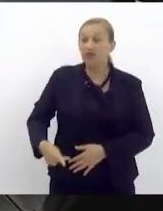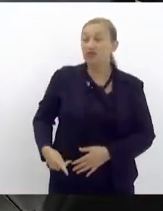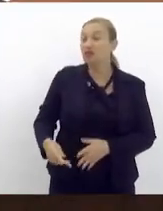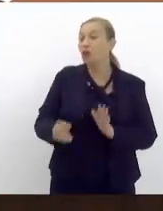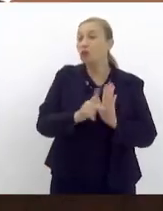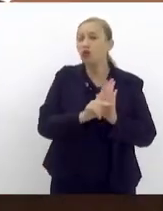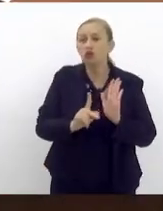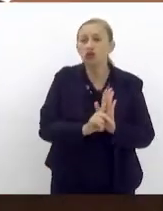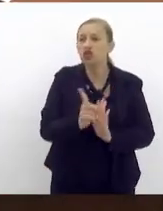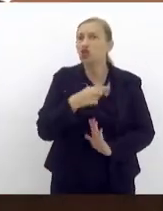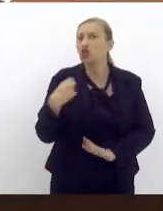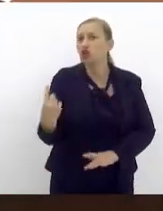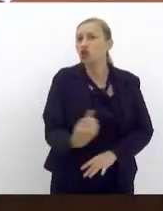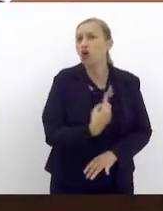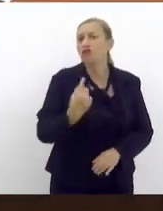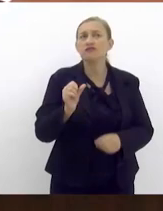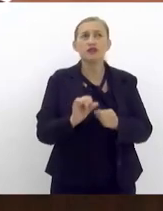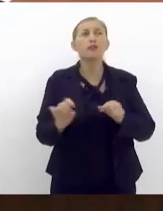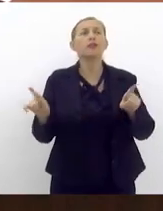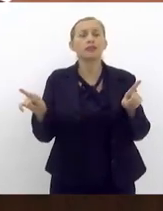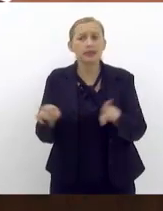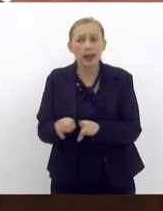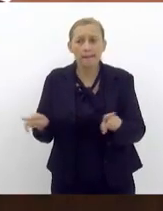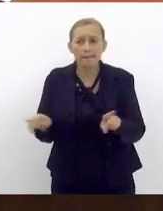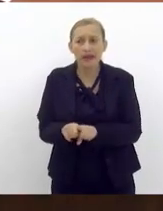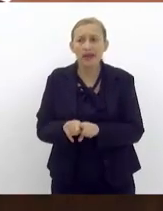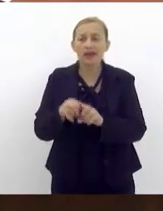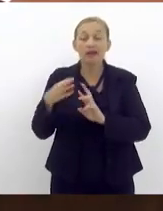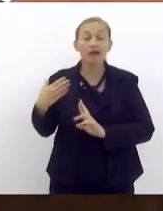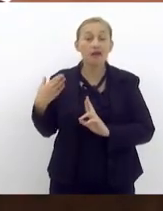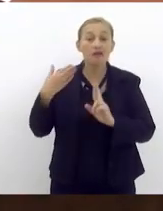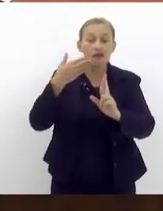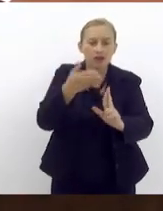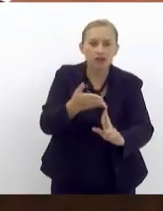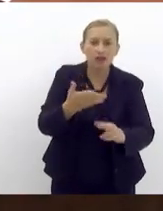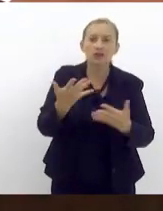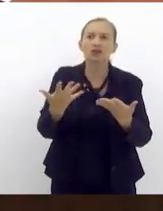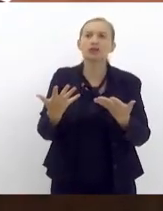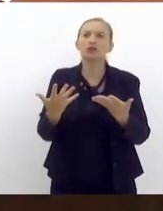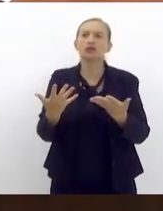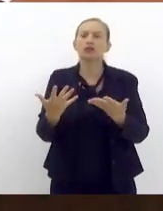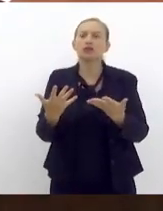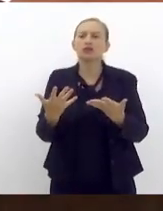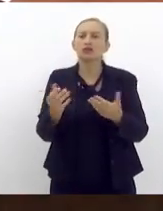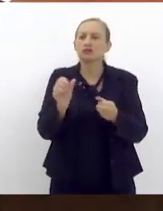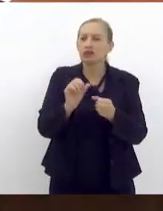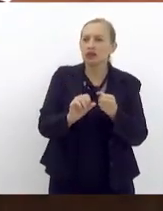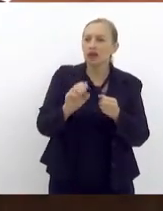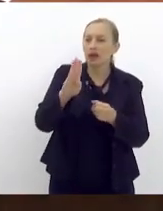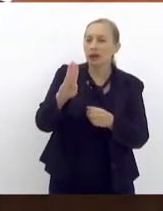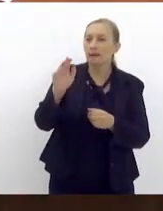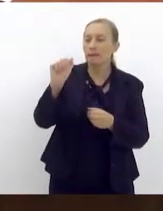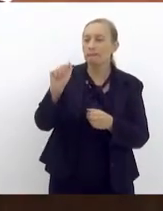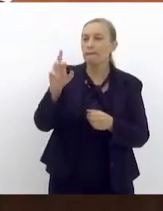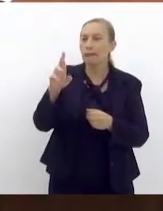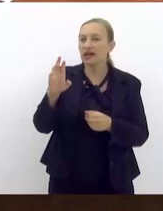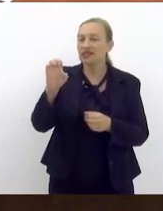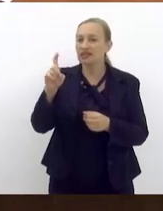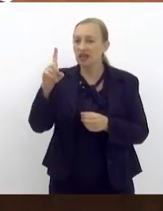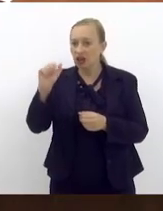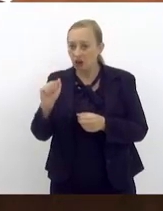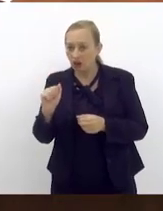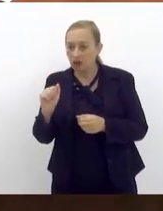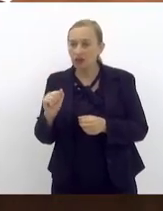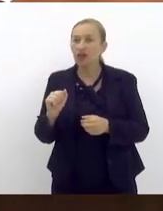que nós fizemos também é referenciando ao que foi feito em Barcelona pela prefeita